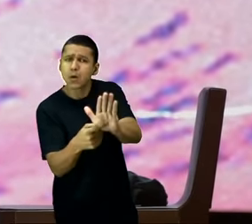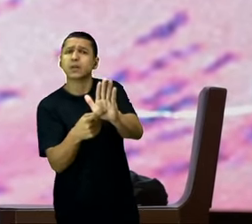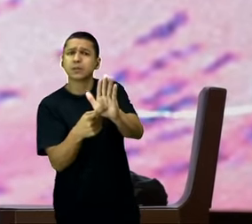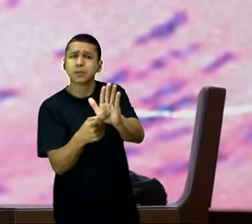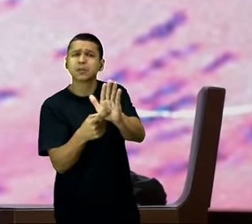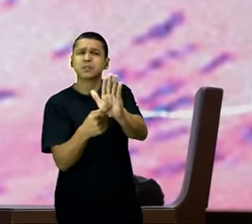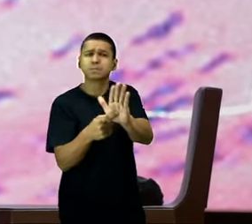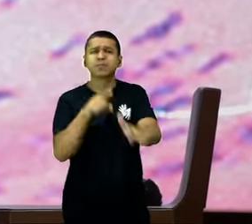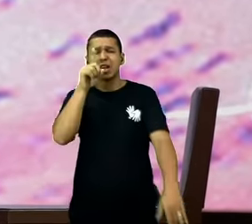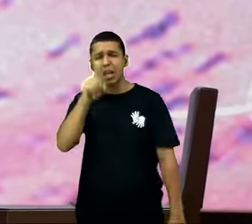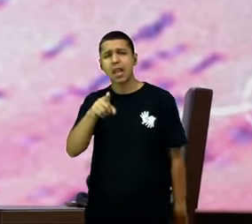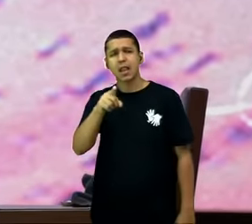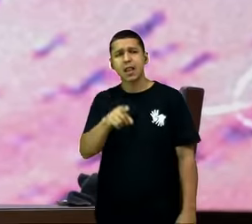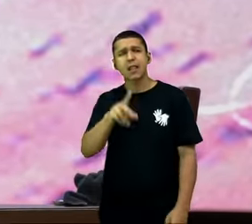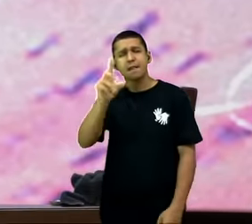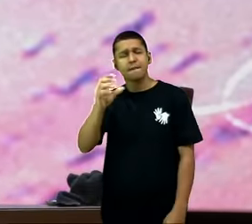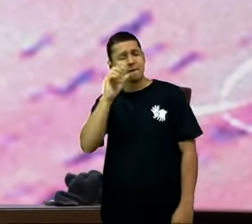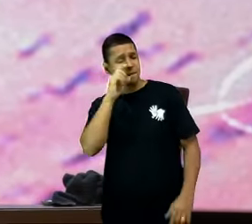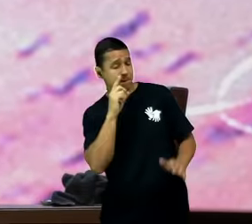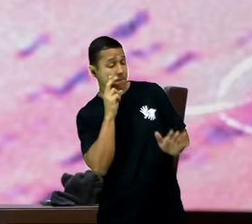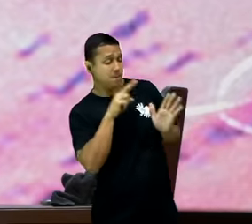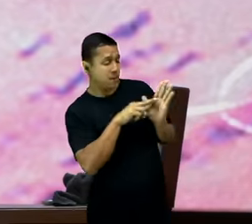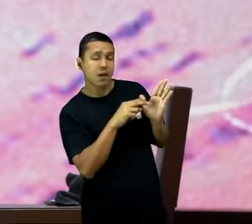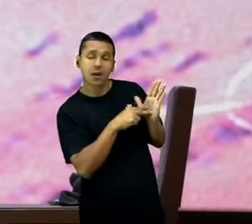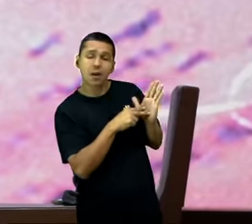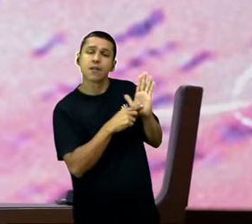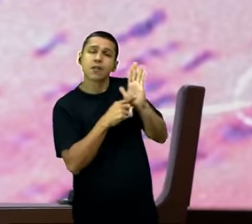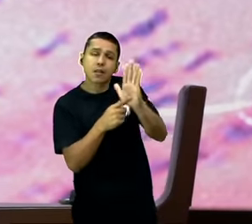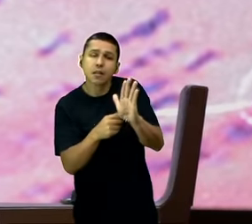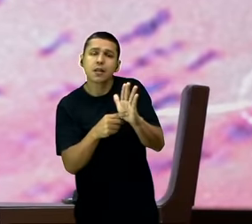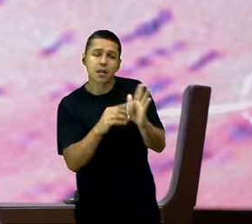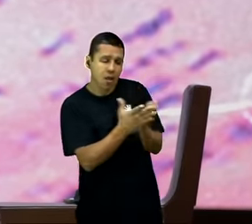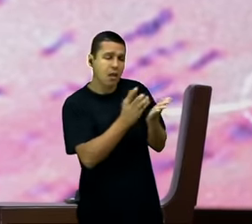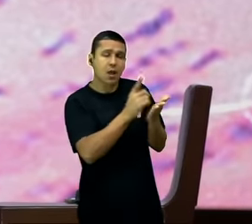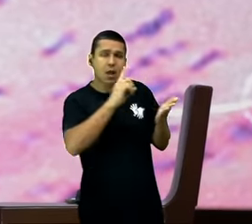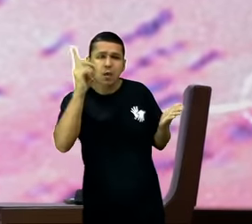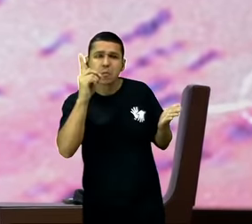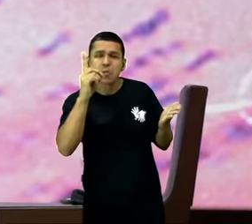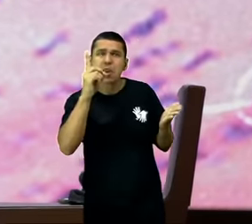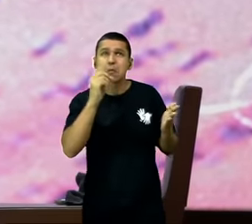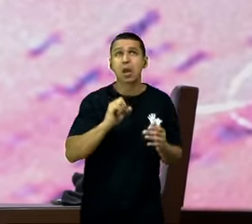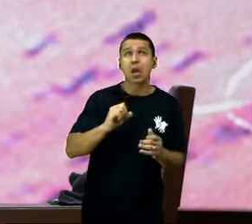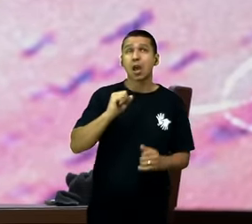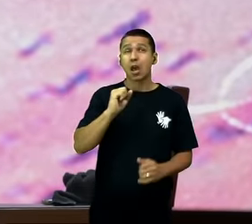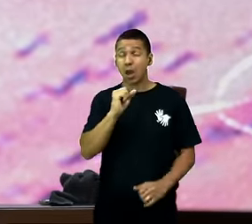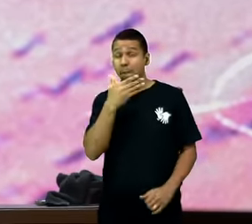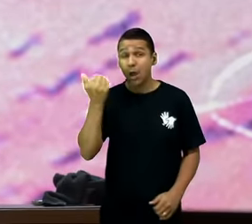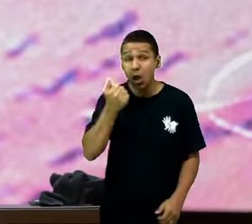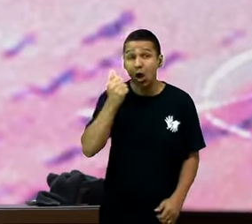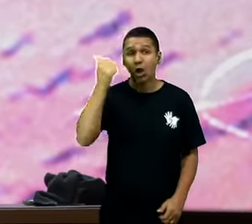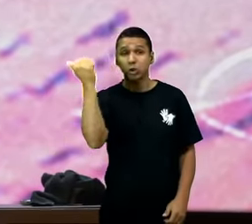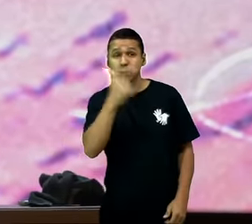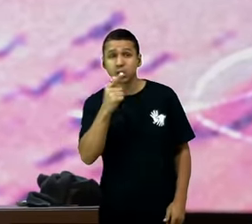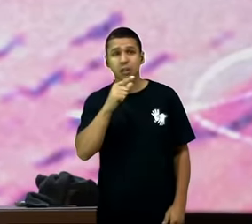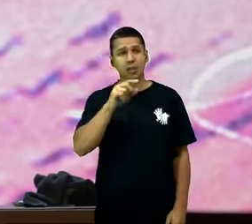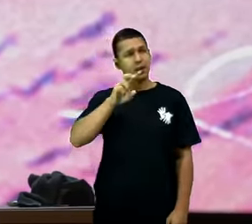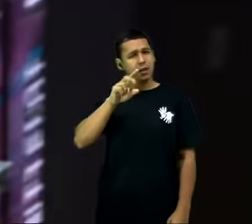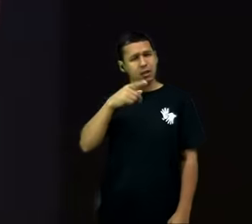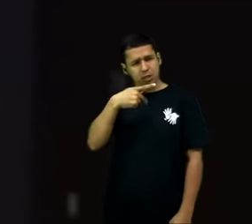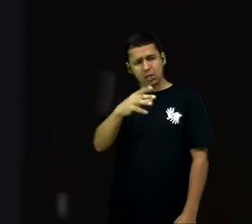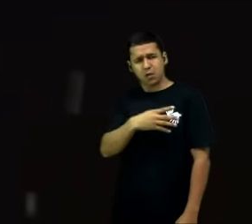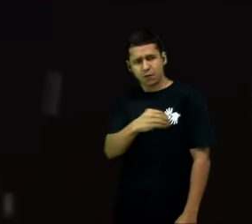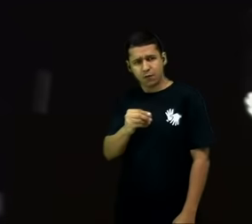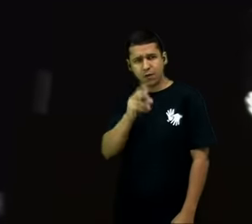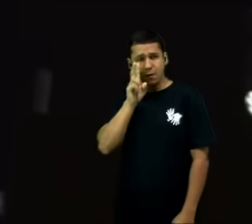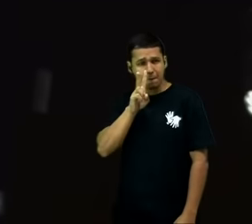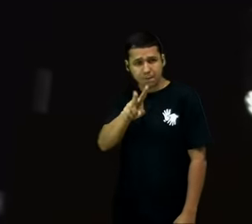ver você lendo a Bíblia do que ver você lendo o TikTok. É melhor do que ver você lendo o Instagram. É melhor do que ver você perdido no Facebook. Senta aqui que você